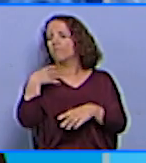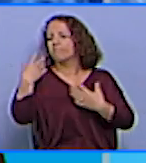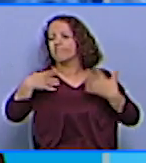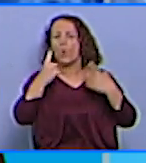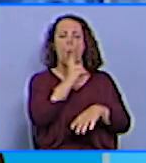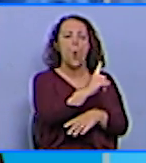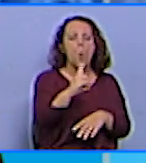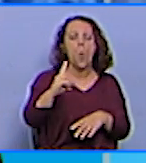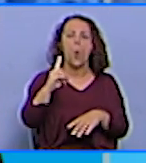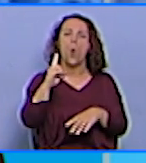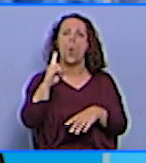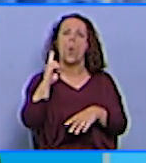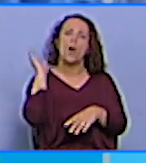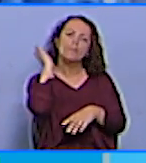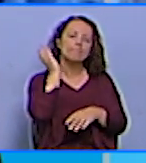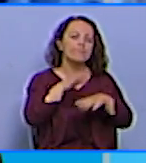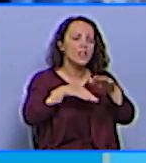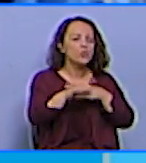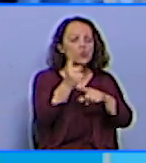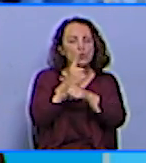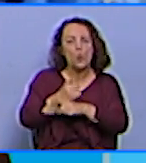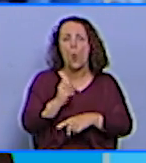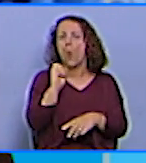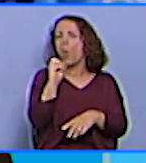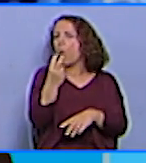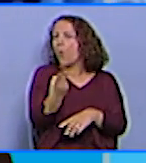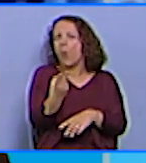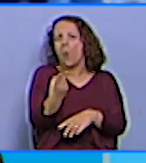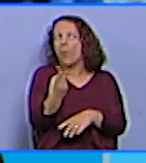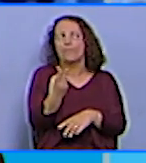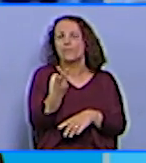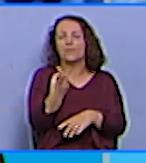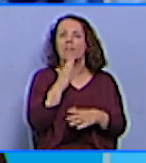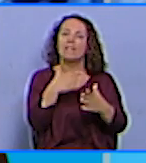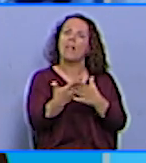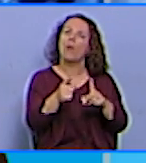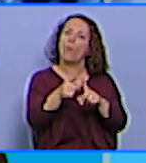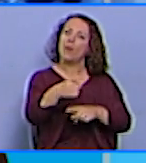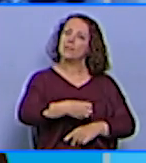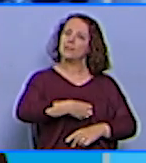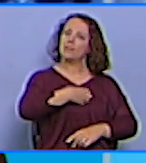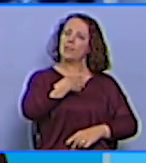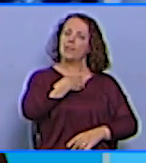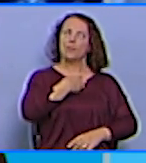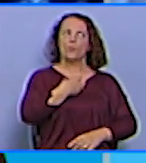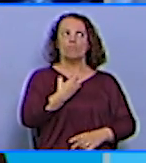recados, ou dar de uma ou de outra forma este sentido de acolhimento e pertença.